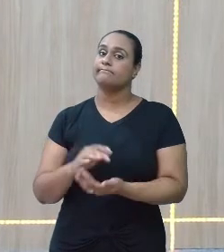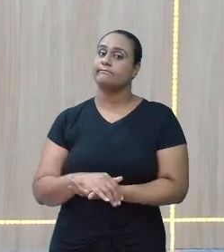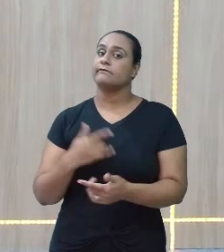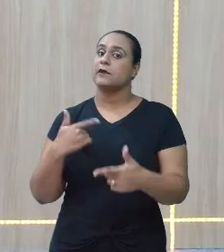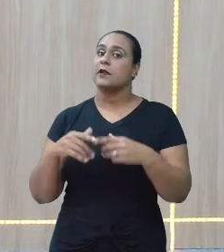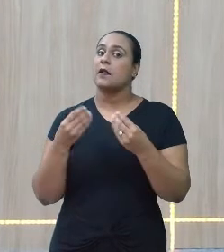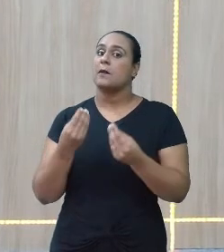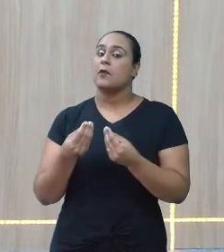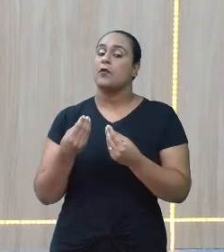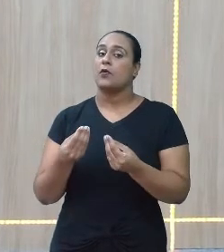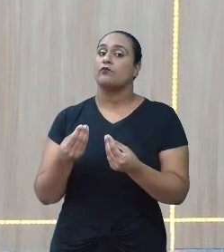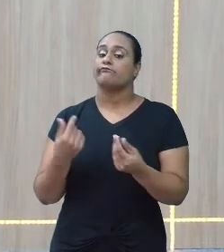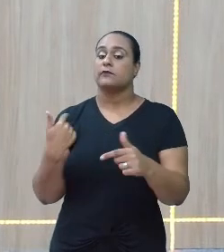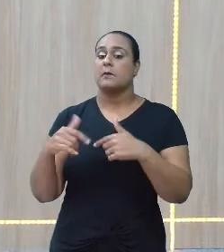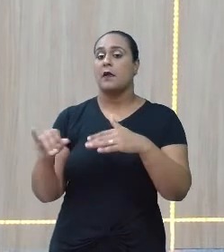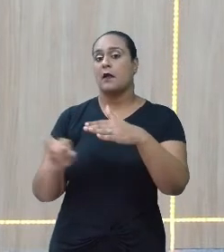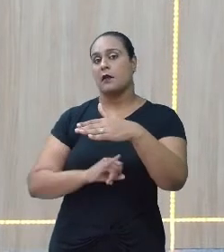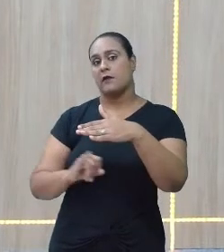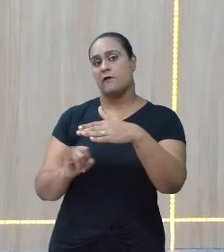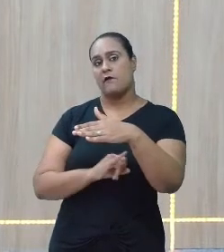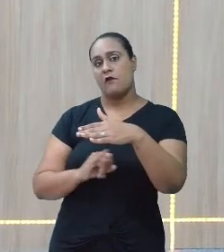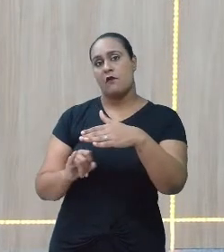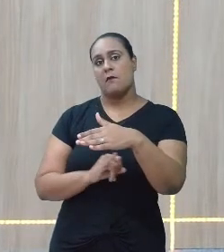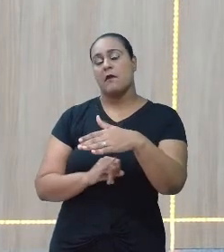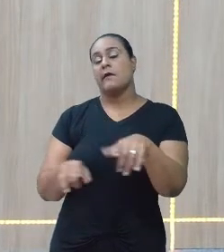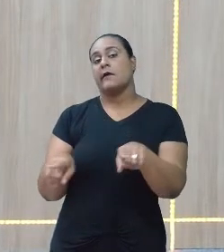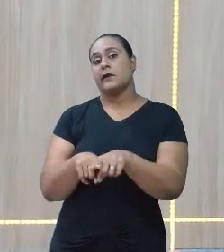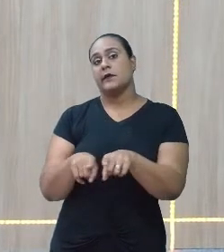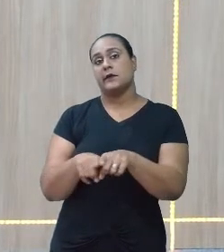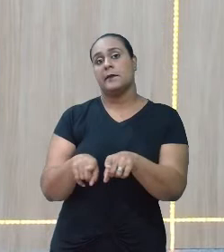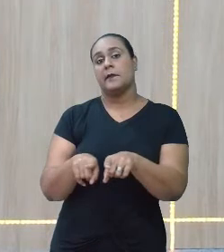de informal e também forçando esse